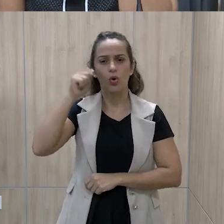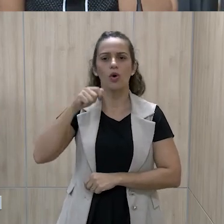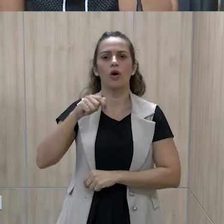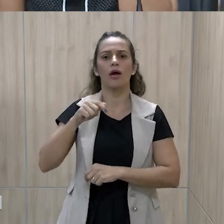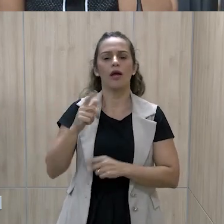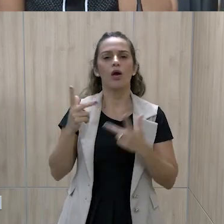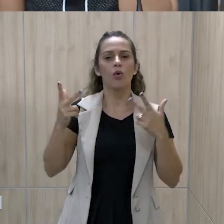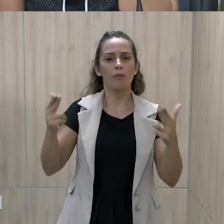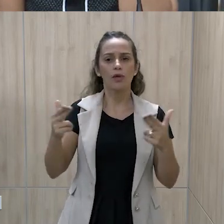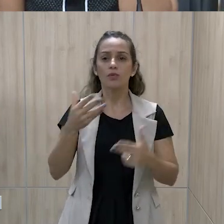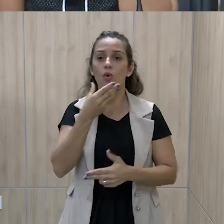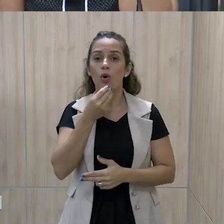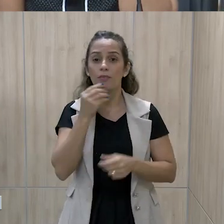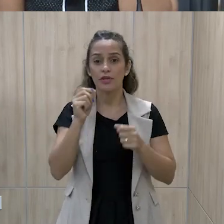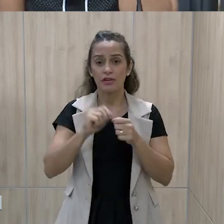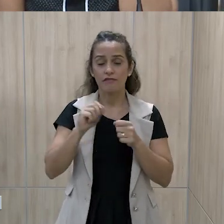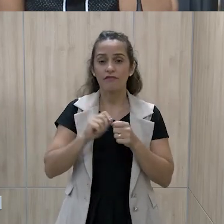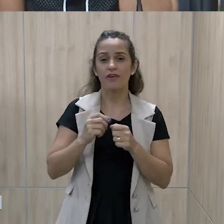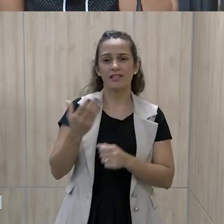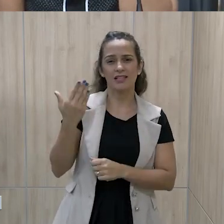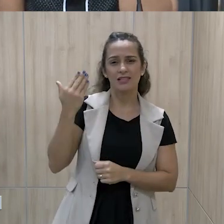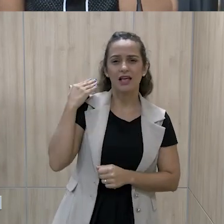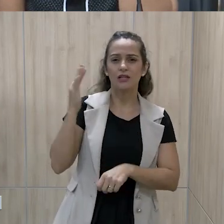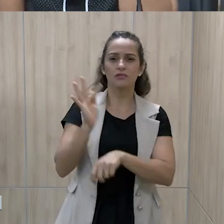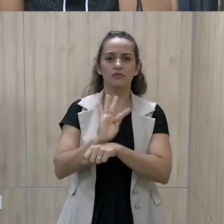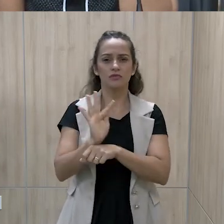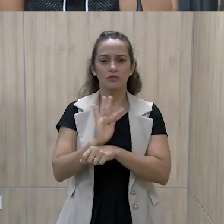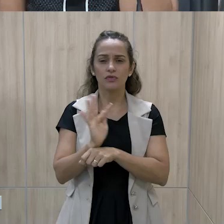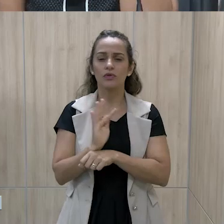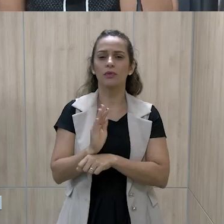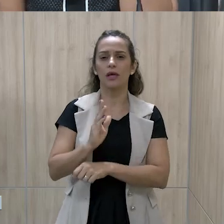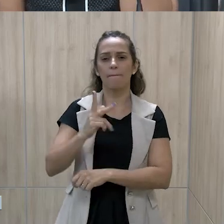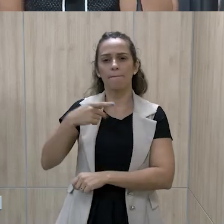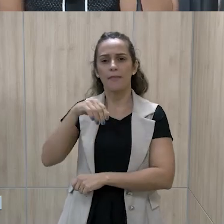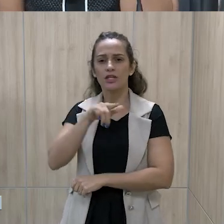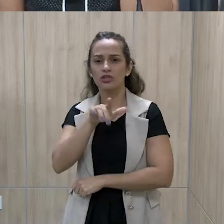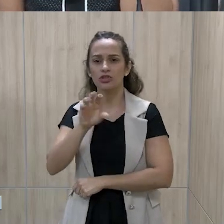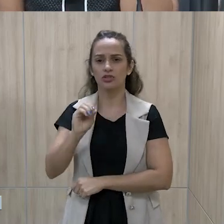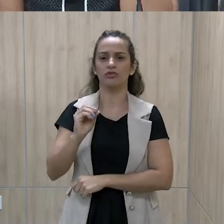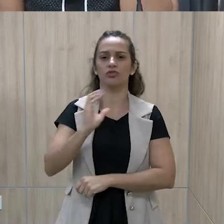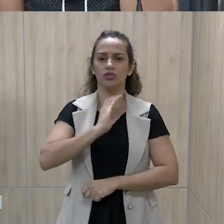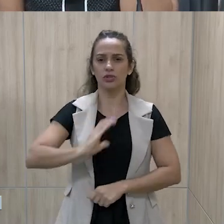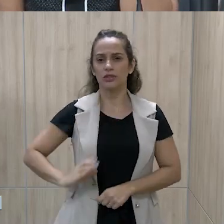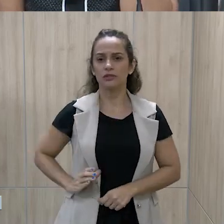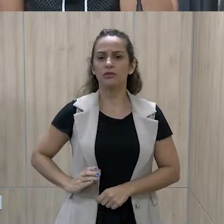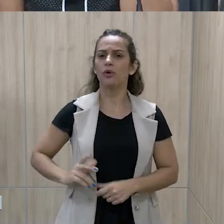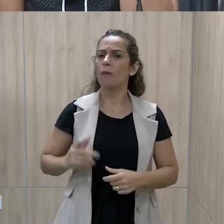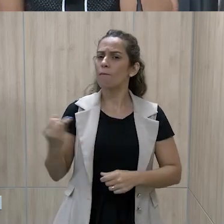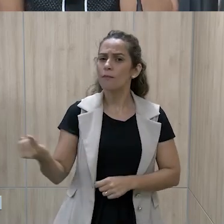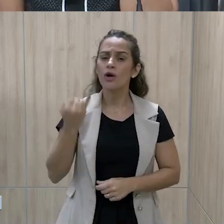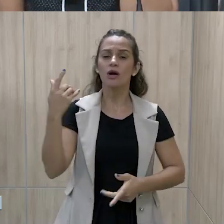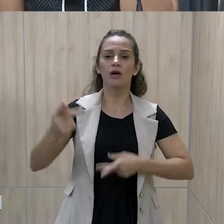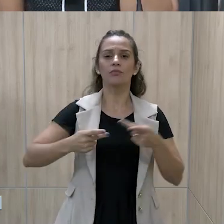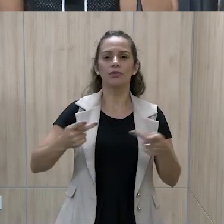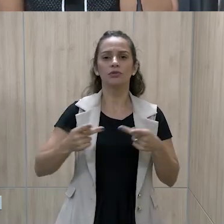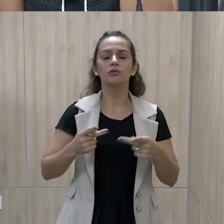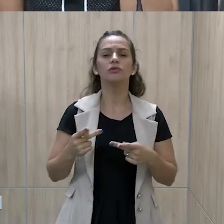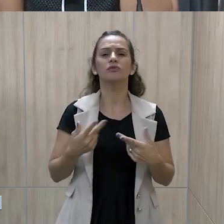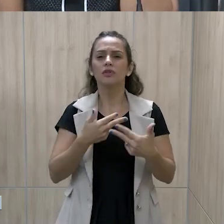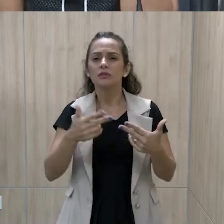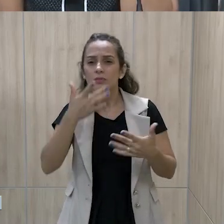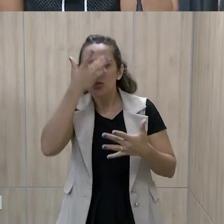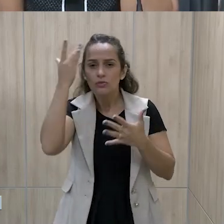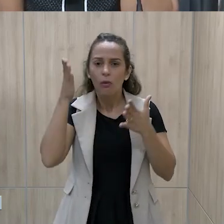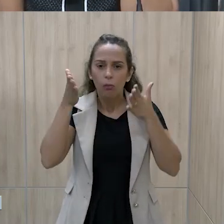o Jim caviese ou mesmo da Paixão de Cristo e vocês vão ver da importância de projetos como este uma realidade